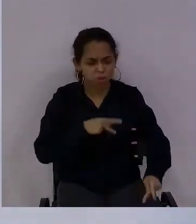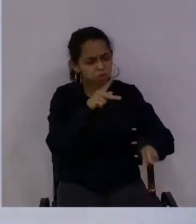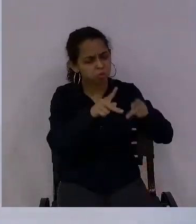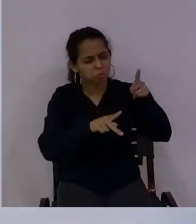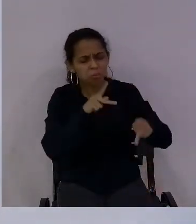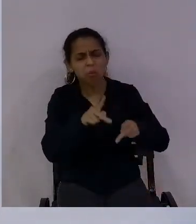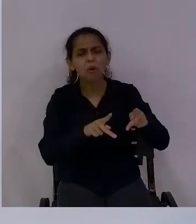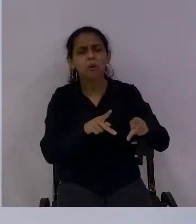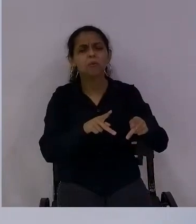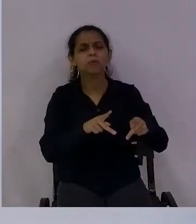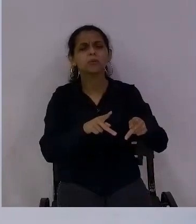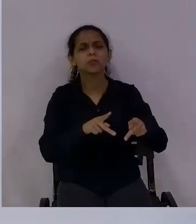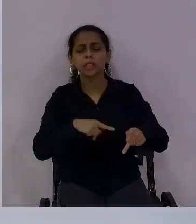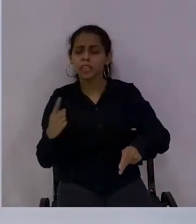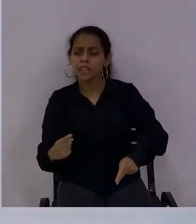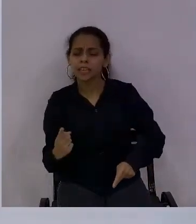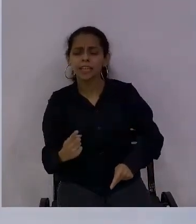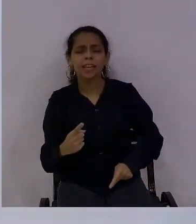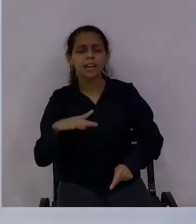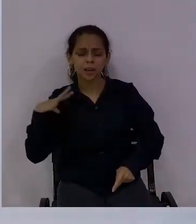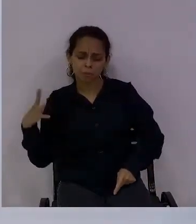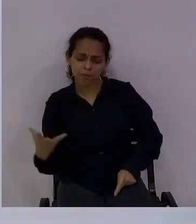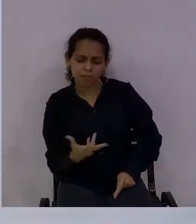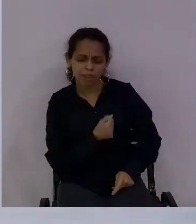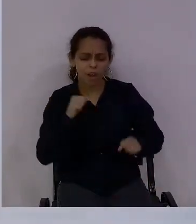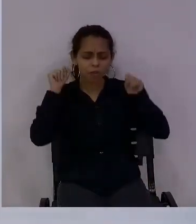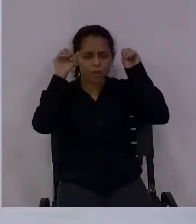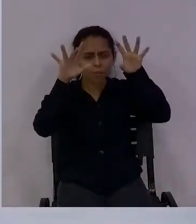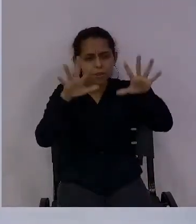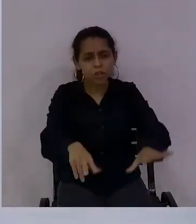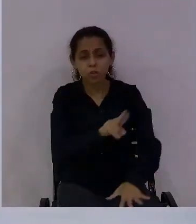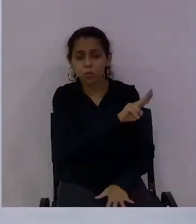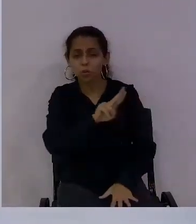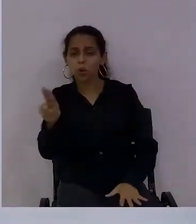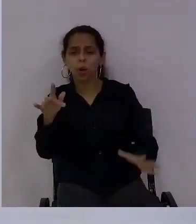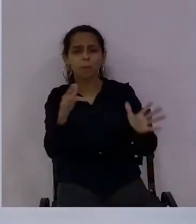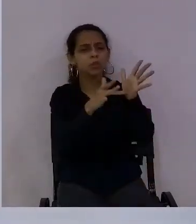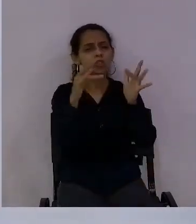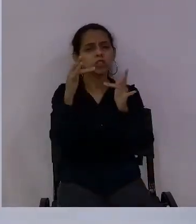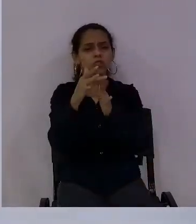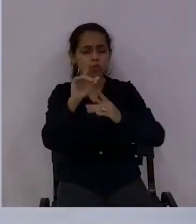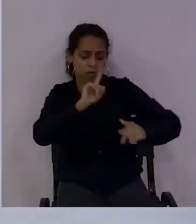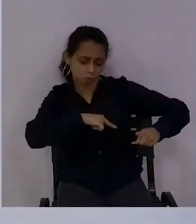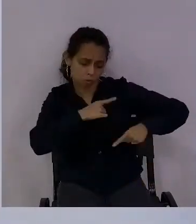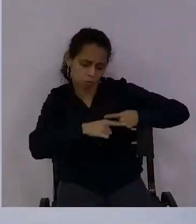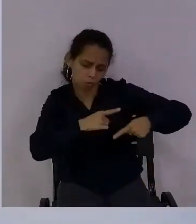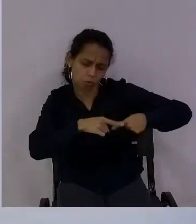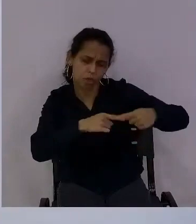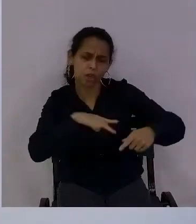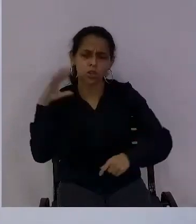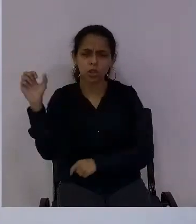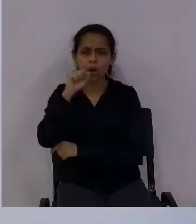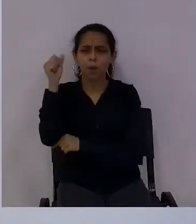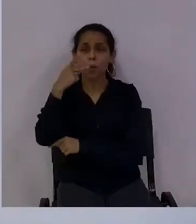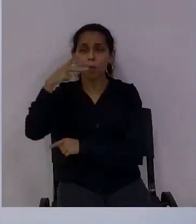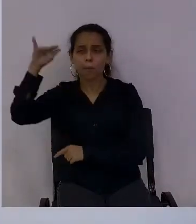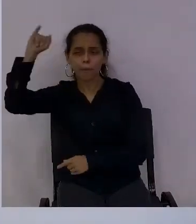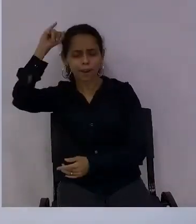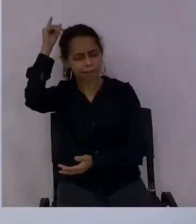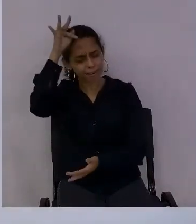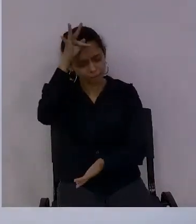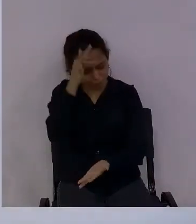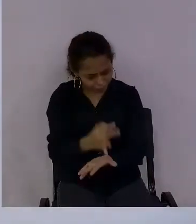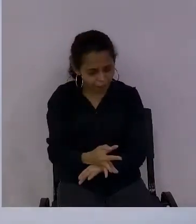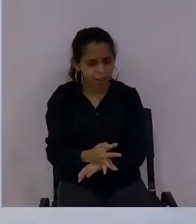salvos e eternamente abençoados em o nome de Cristo Jesus, este descendente de Abraão, o pai da fé, o pai das muitas